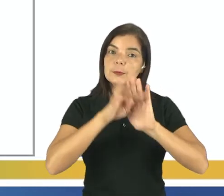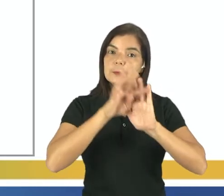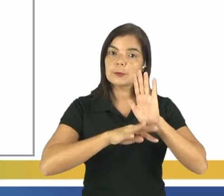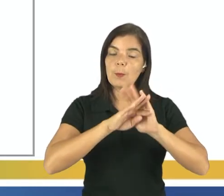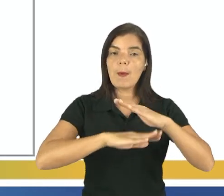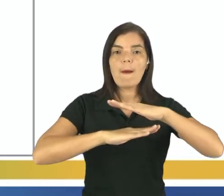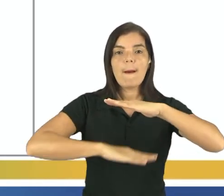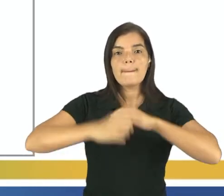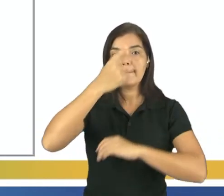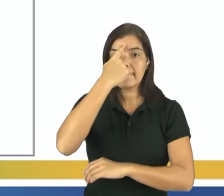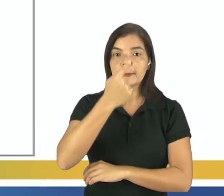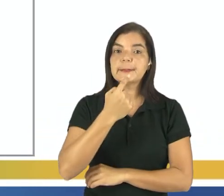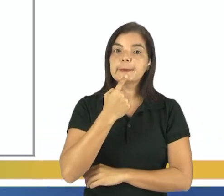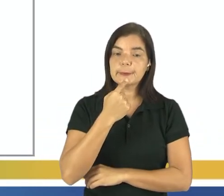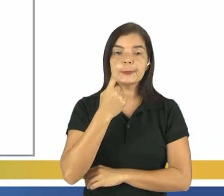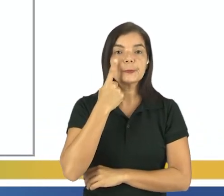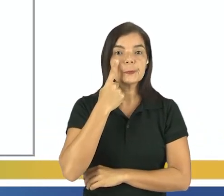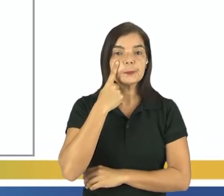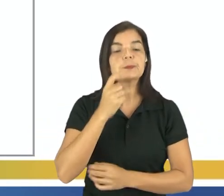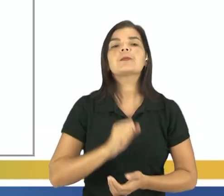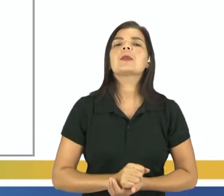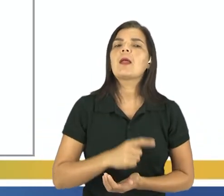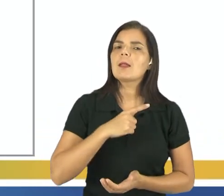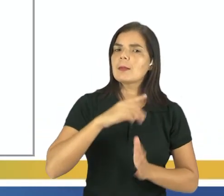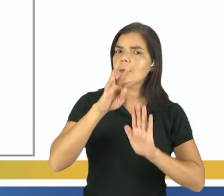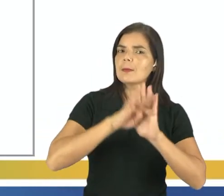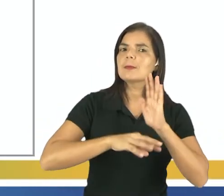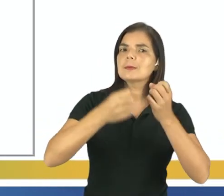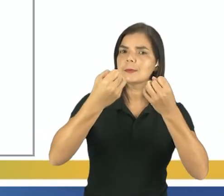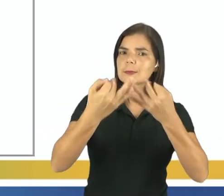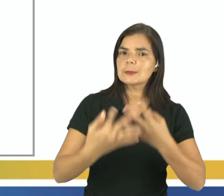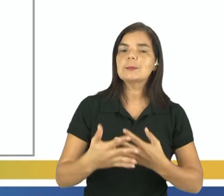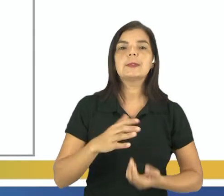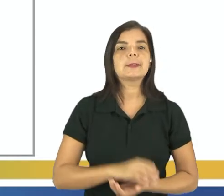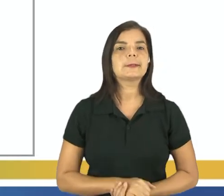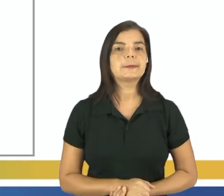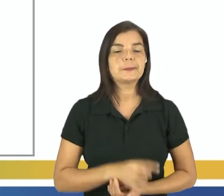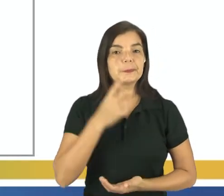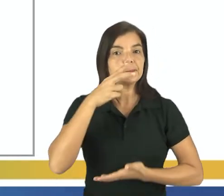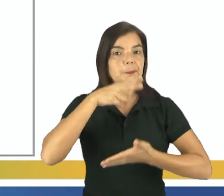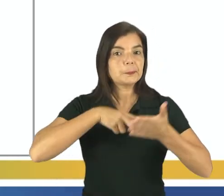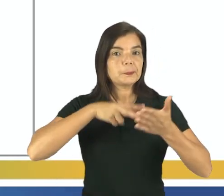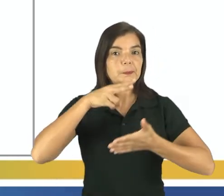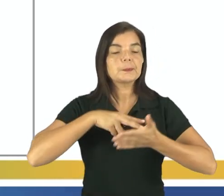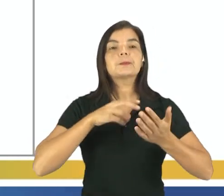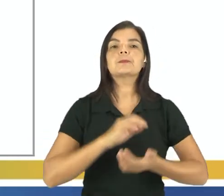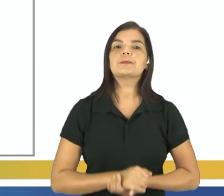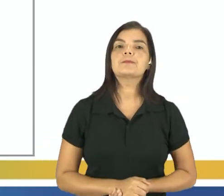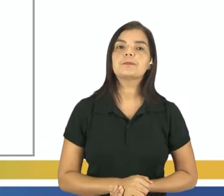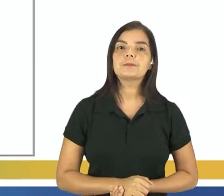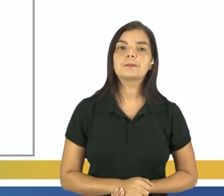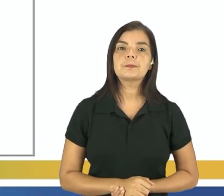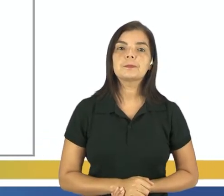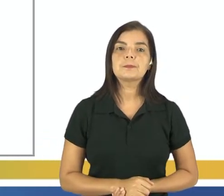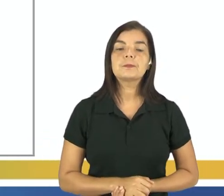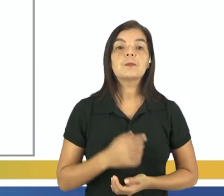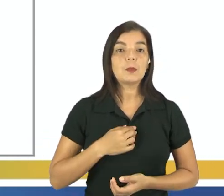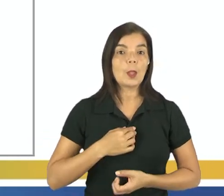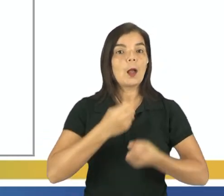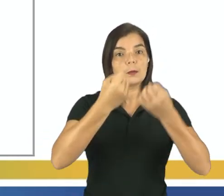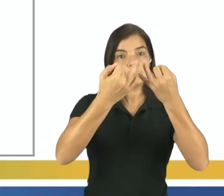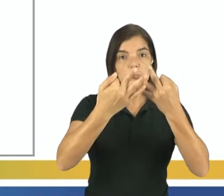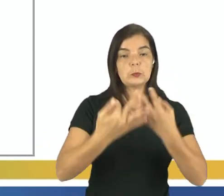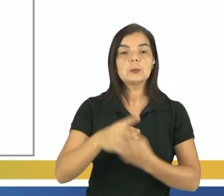e abaixo dessa imagem que você pode observar, tem o textinho que vai explicar ele. Vamos fazer a leitura dele. Diz assim: o